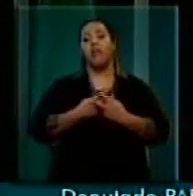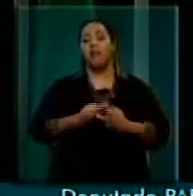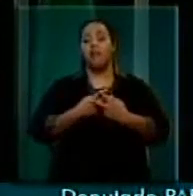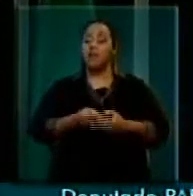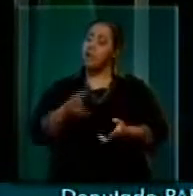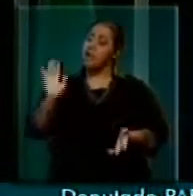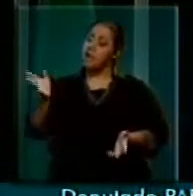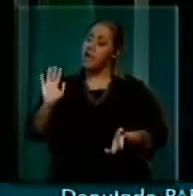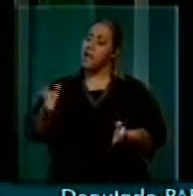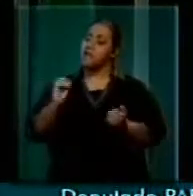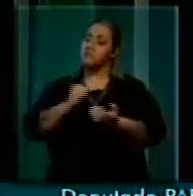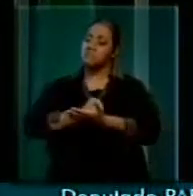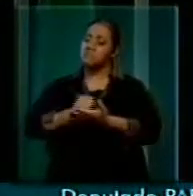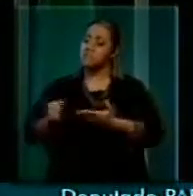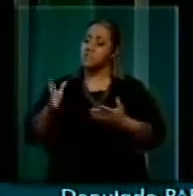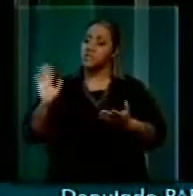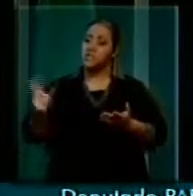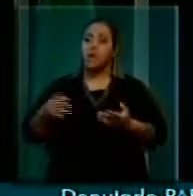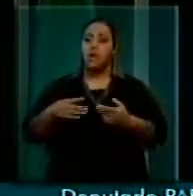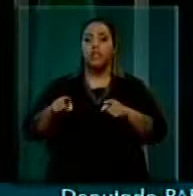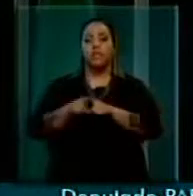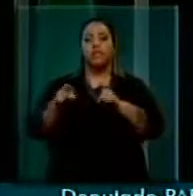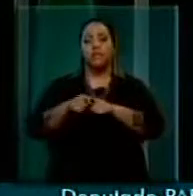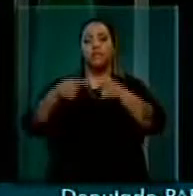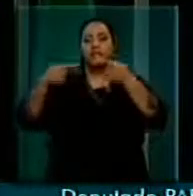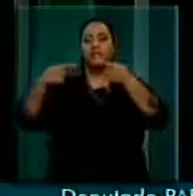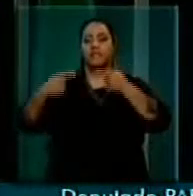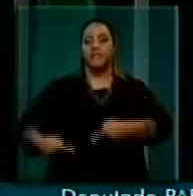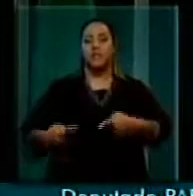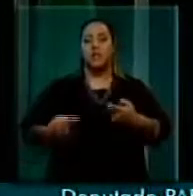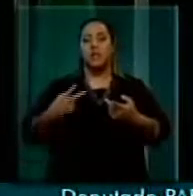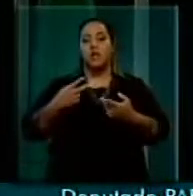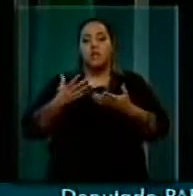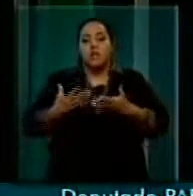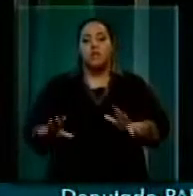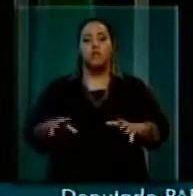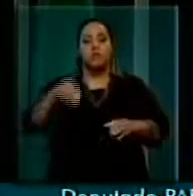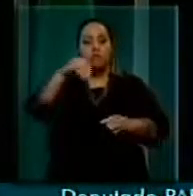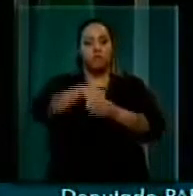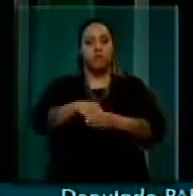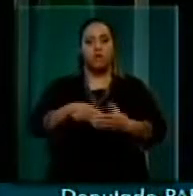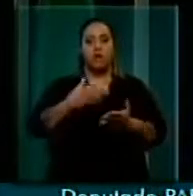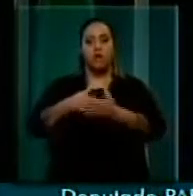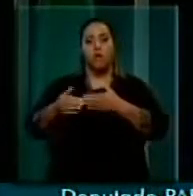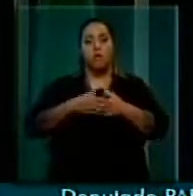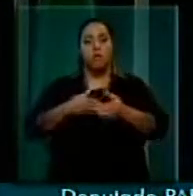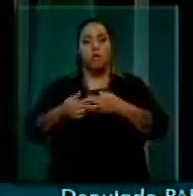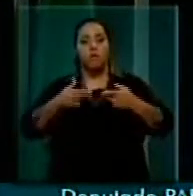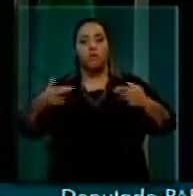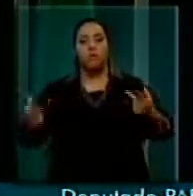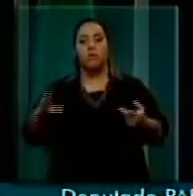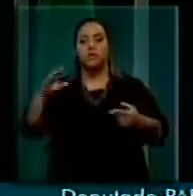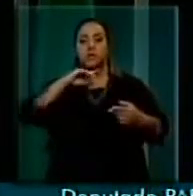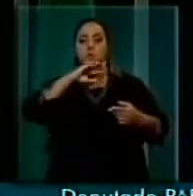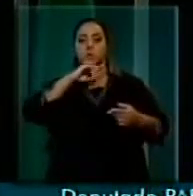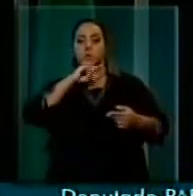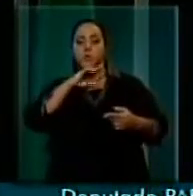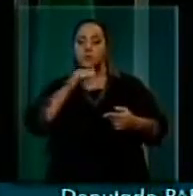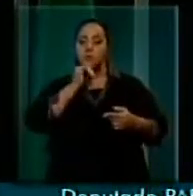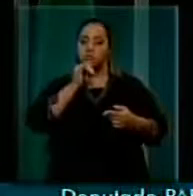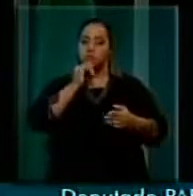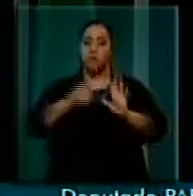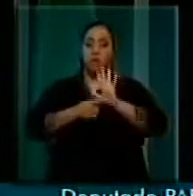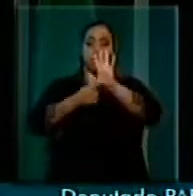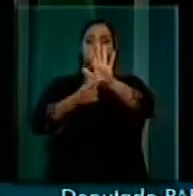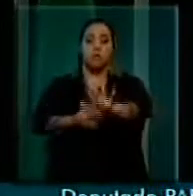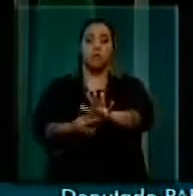a que esta casa vote leis severas com relação a essa questão, como, por exemplo, essa apresentada por iniciativa popular